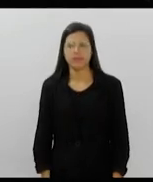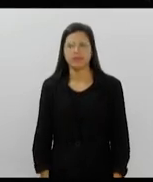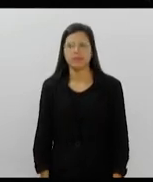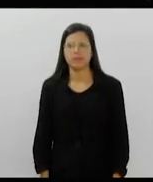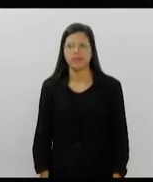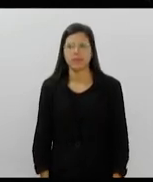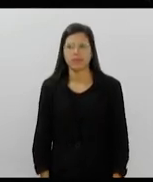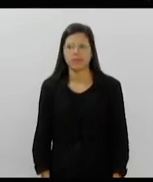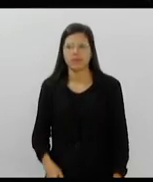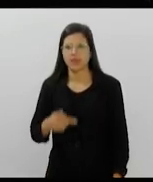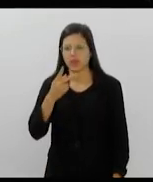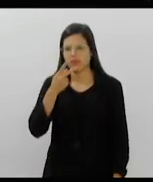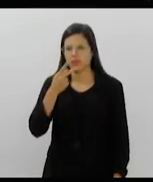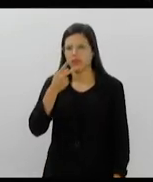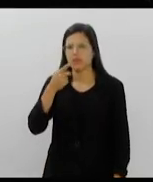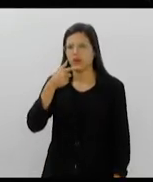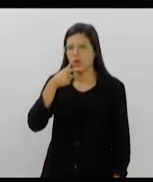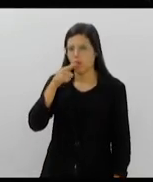dizia eu ontem